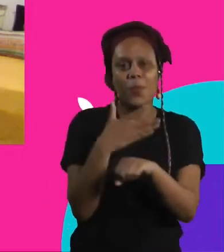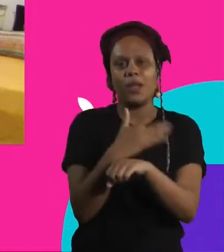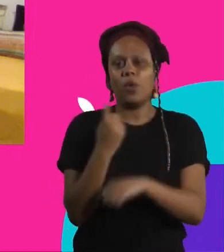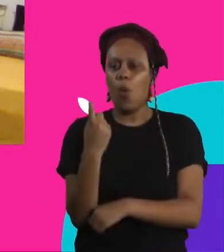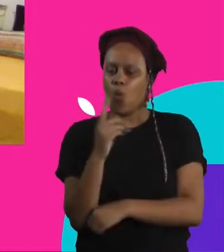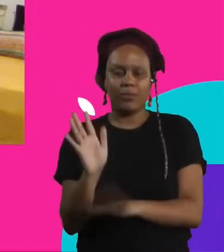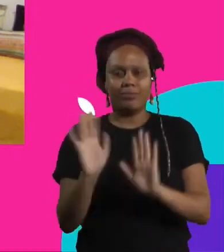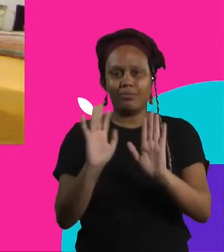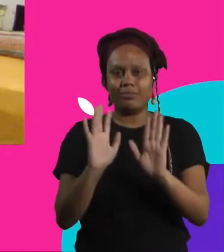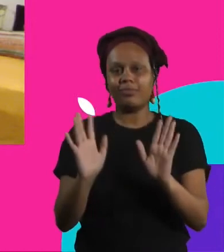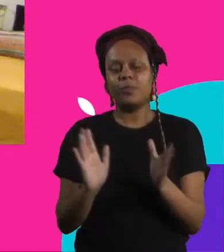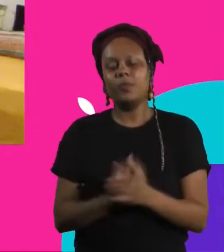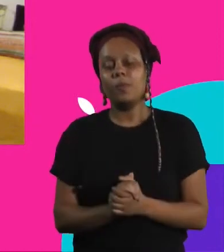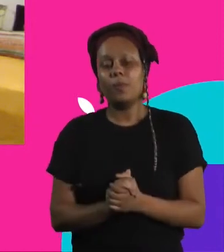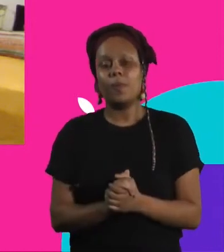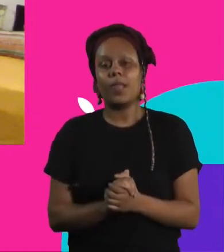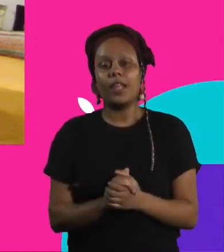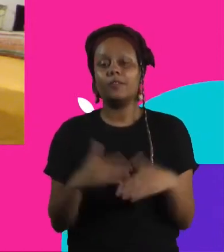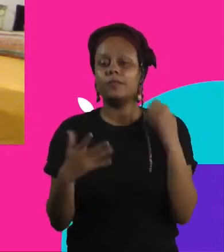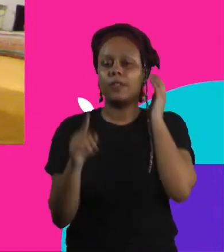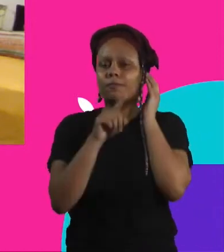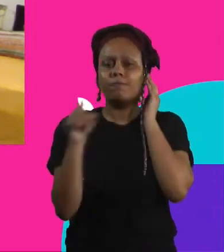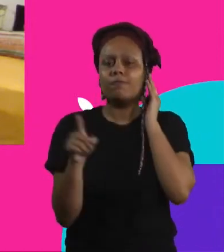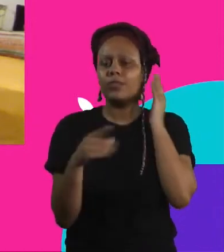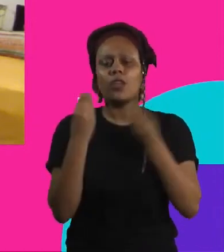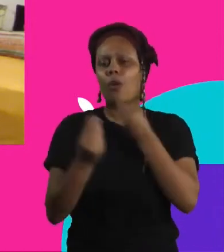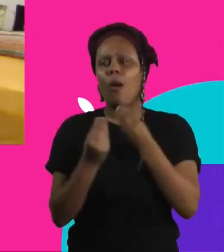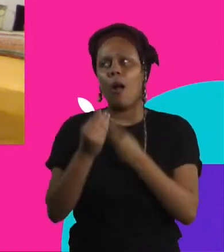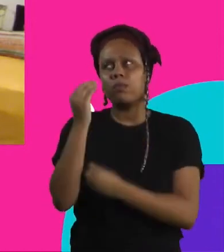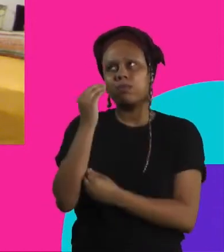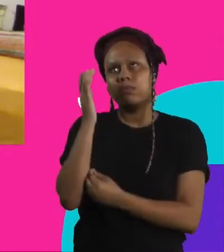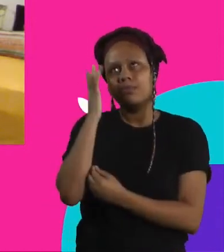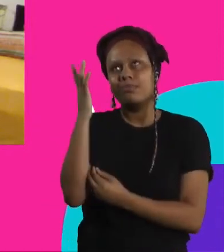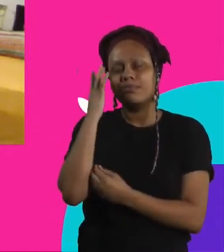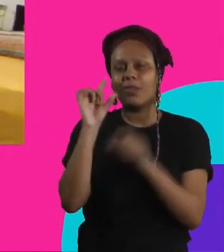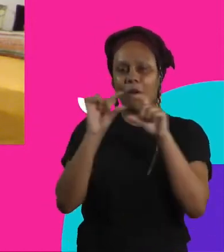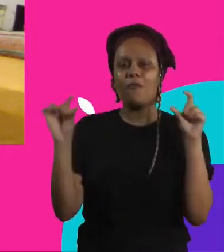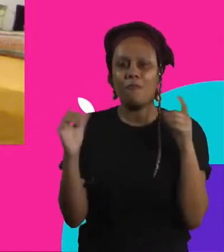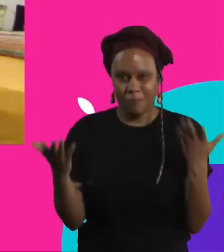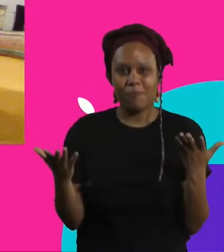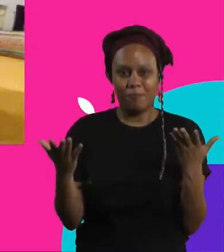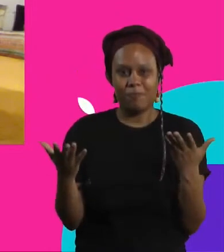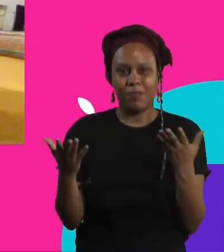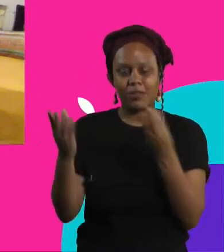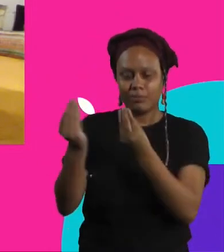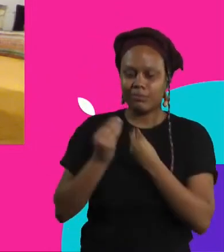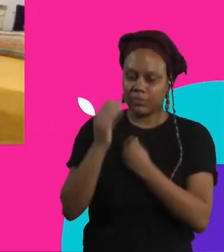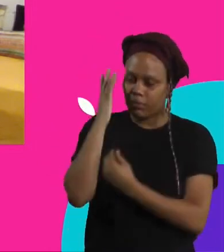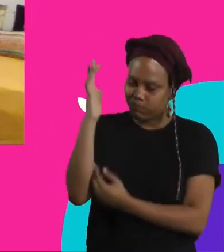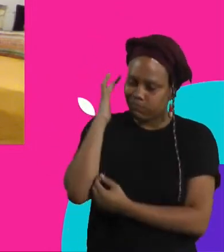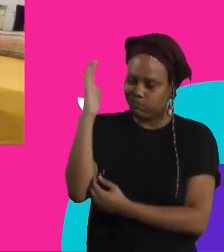conseguir sozinha ou sozinho. Então, o que vocês poderiam deixar, assim, cada um deixar uma mensagem que traga para a gente um